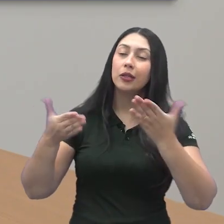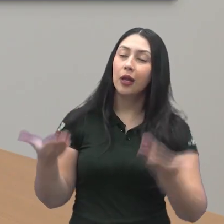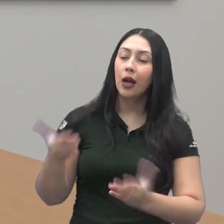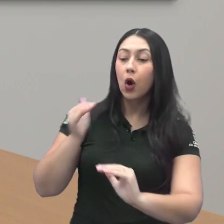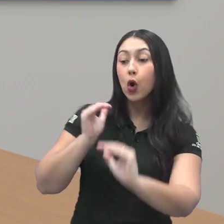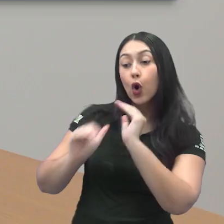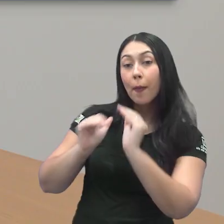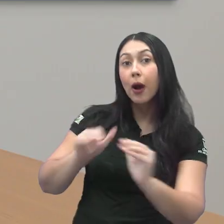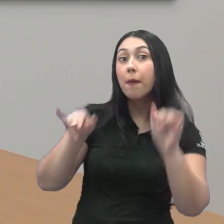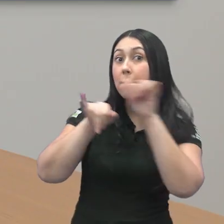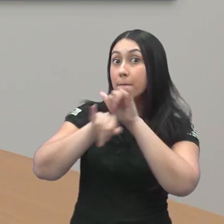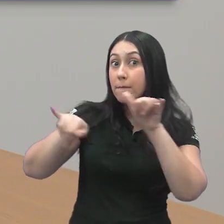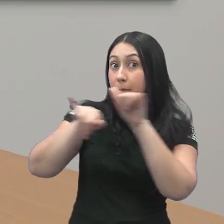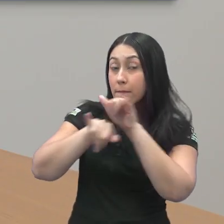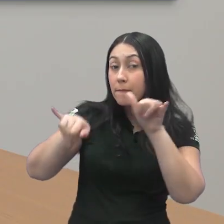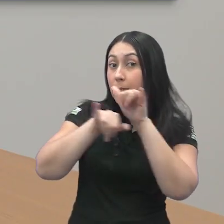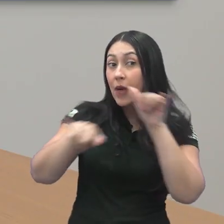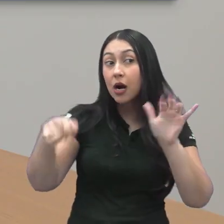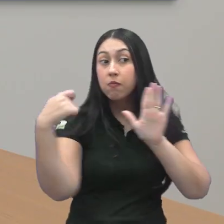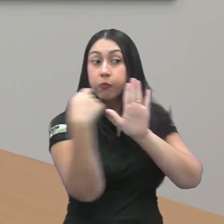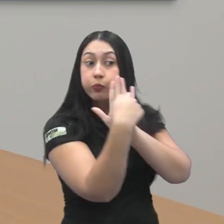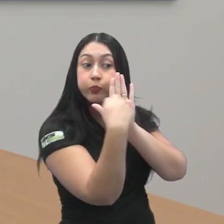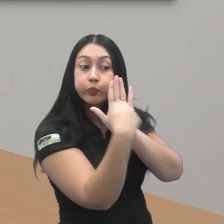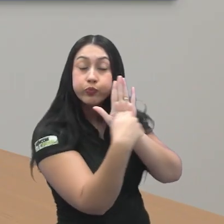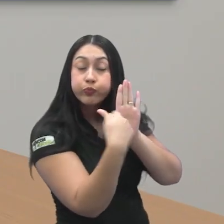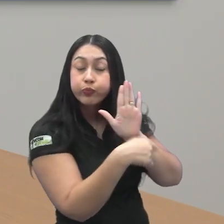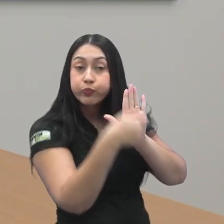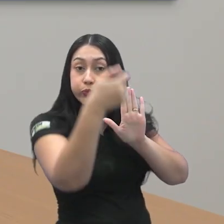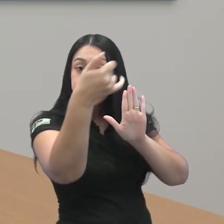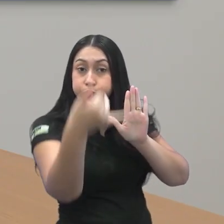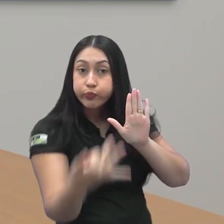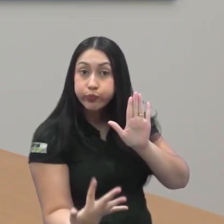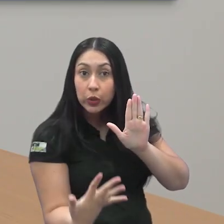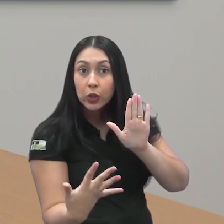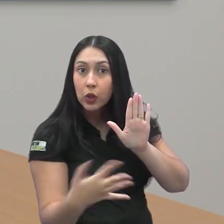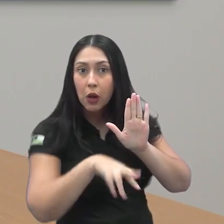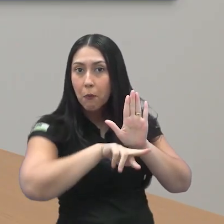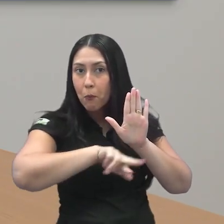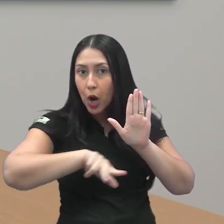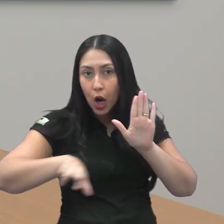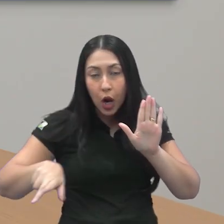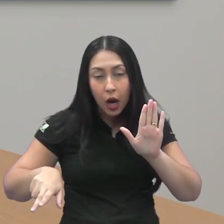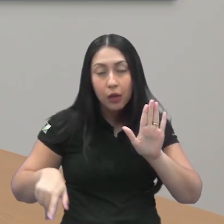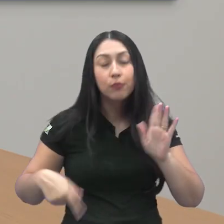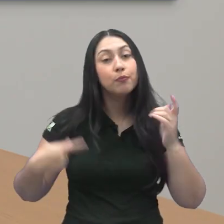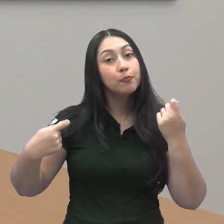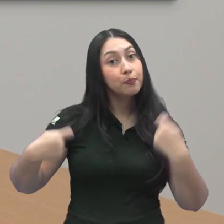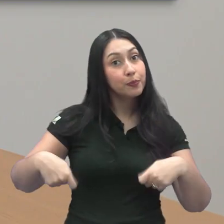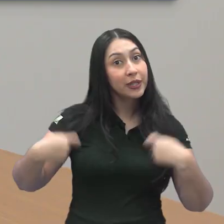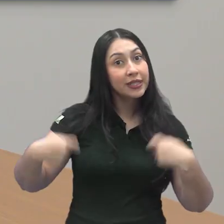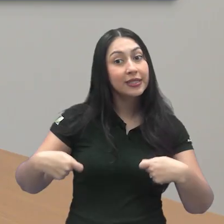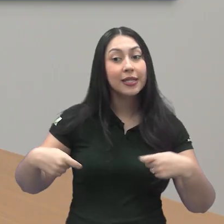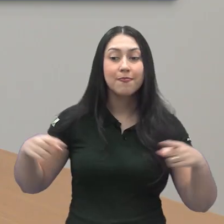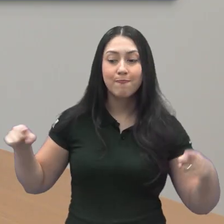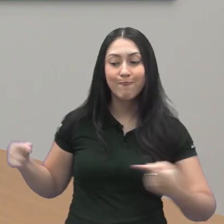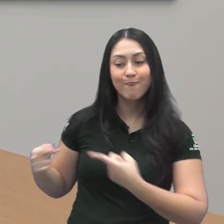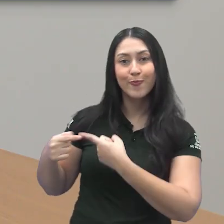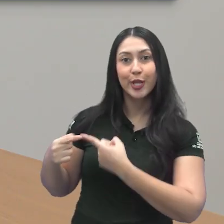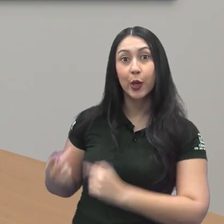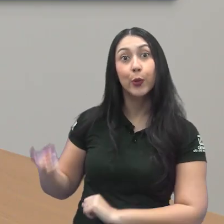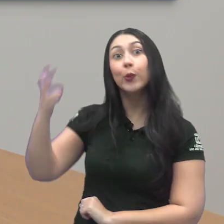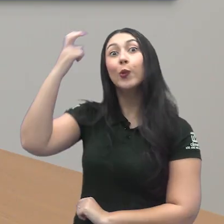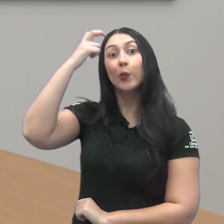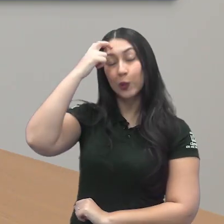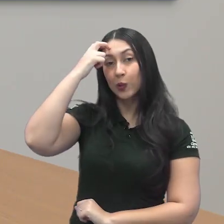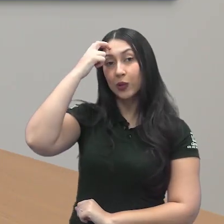comunicação da marca, a propaganda, aquilo que eu escrevo, aquilo que eu falo a respeito, nos mais variados canais, derivam justamente dessa cultura